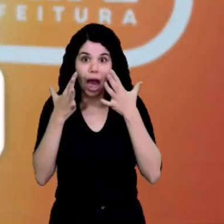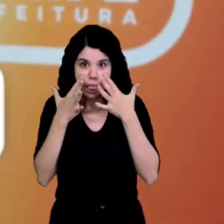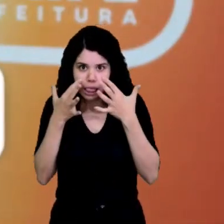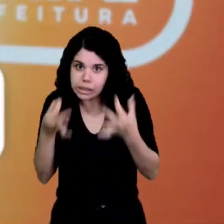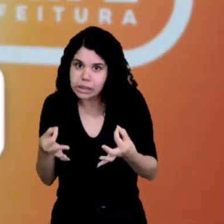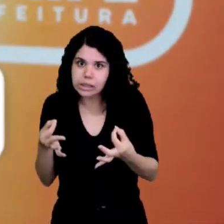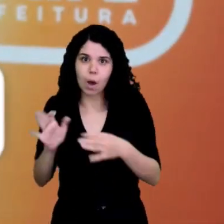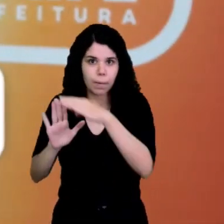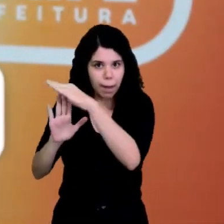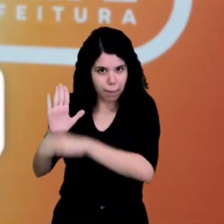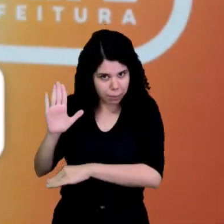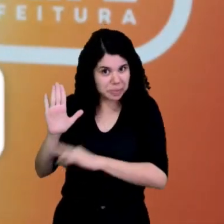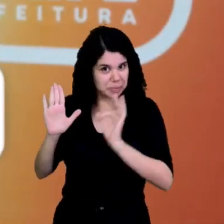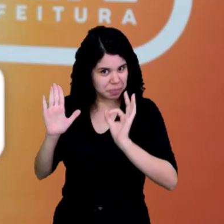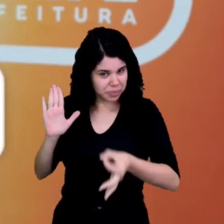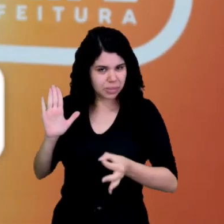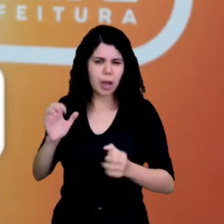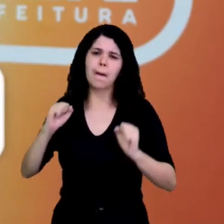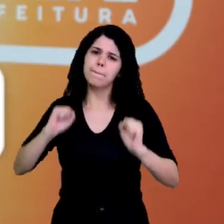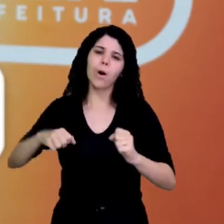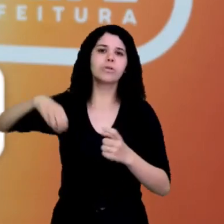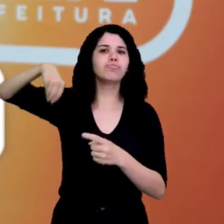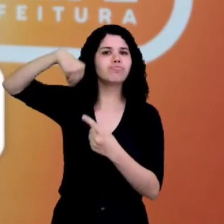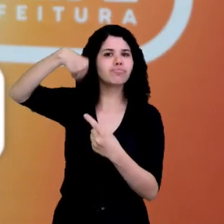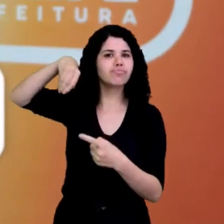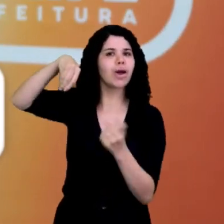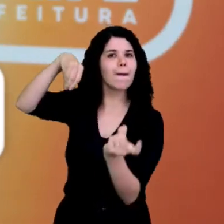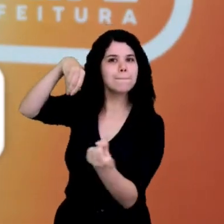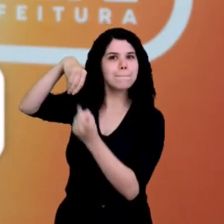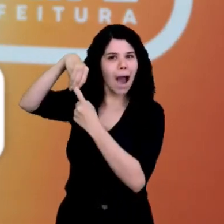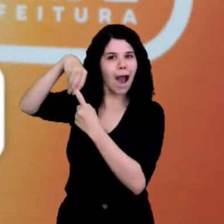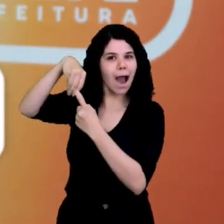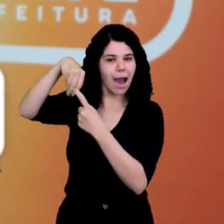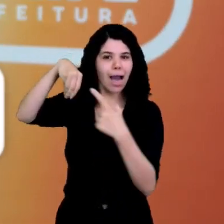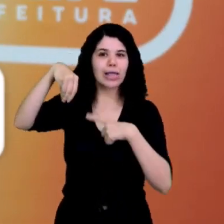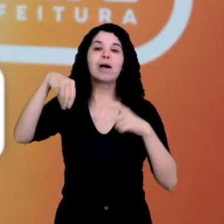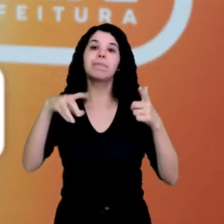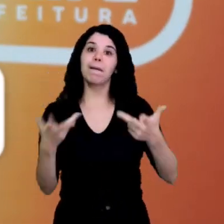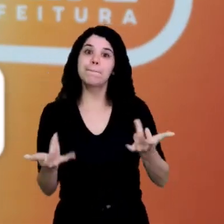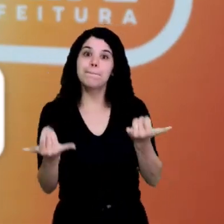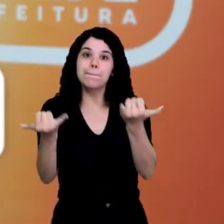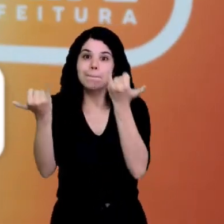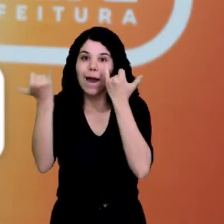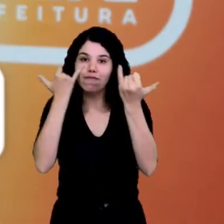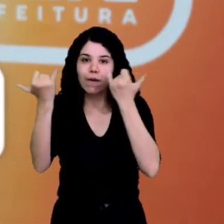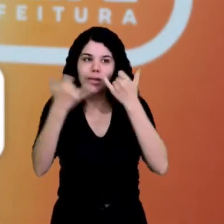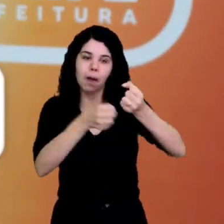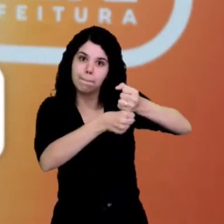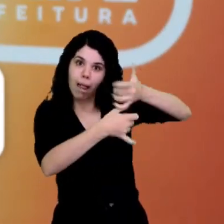bem atenção, né? Clica no sininho do nosso canal do YouTube para ativar as notificações e não